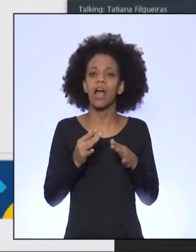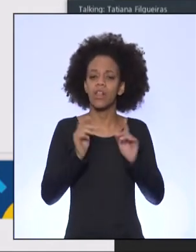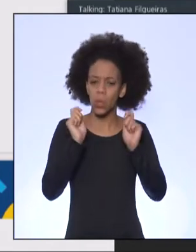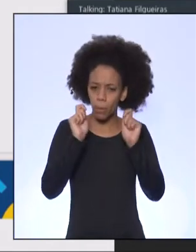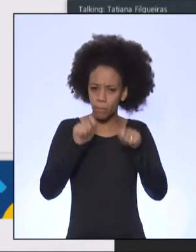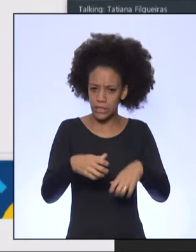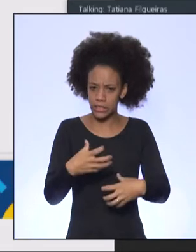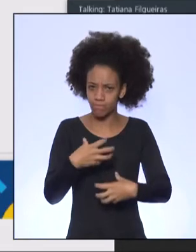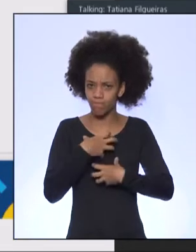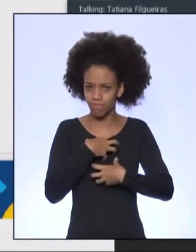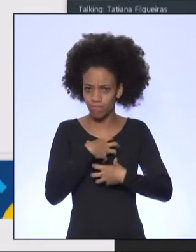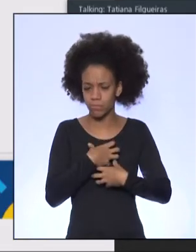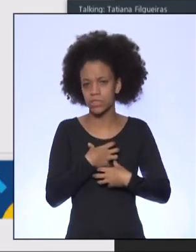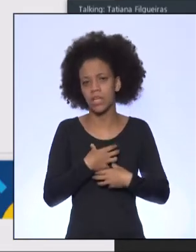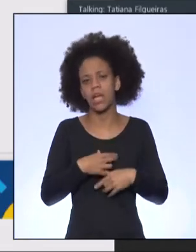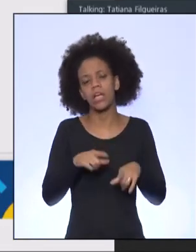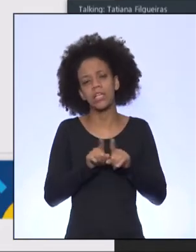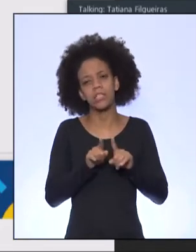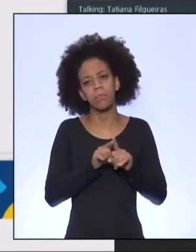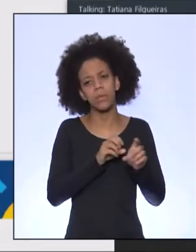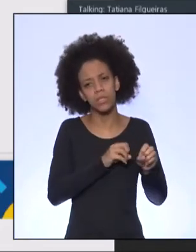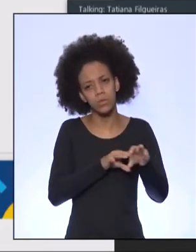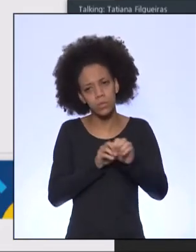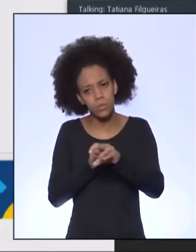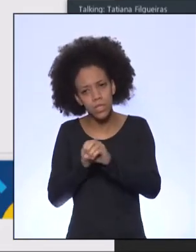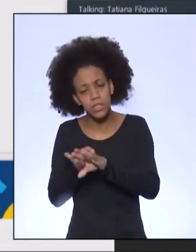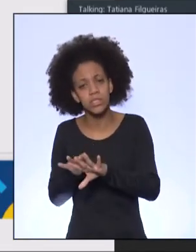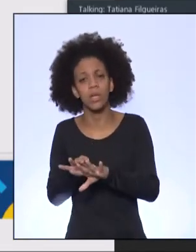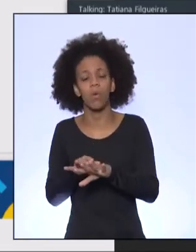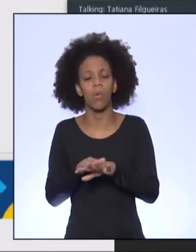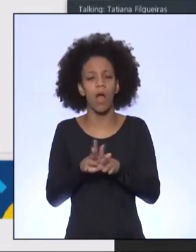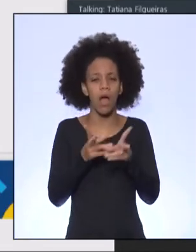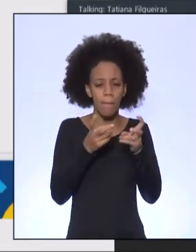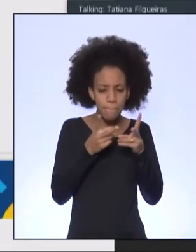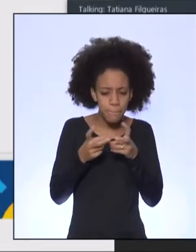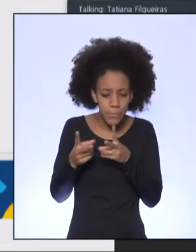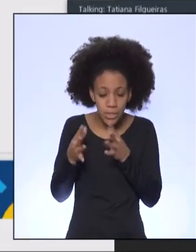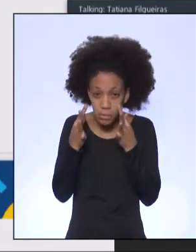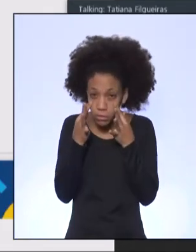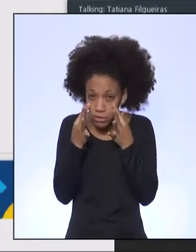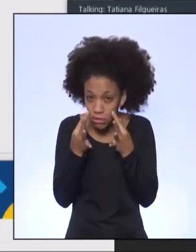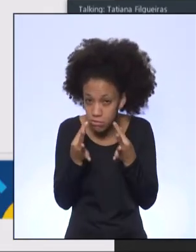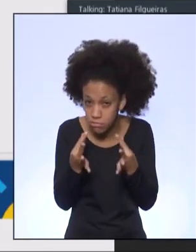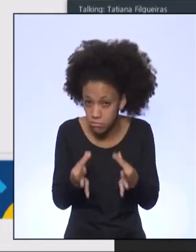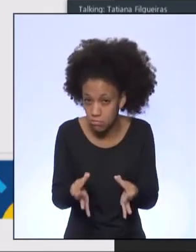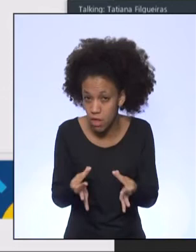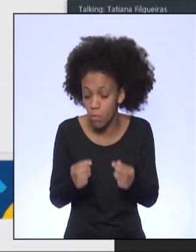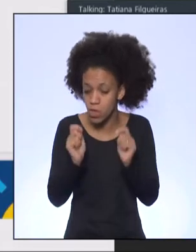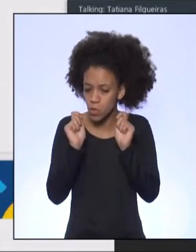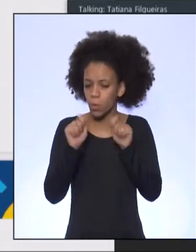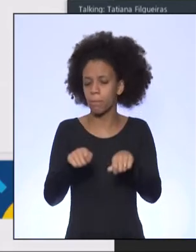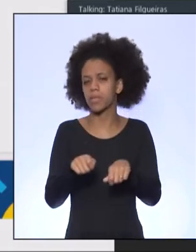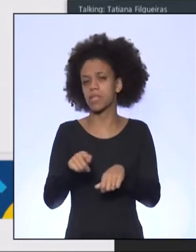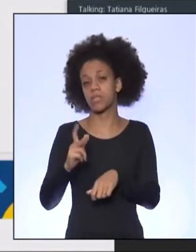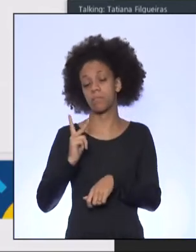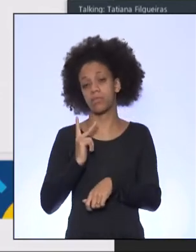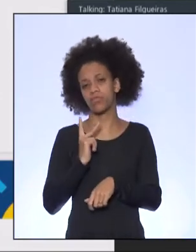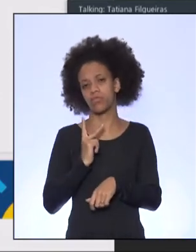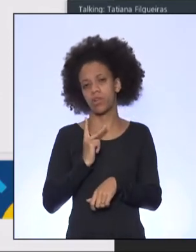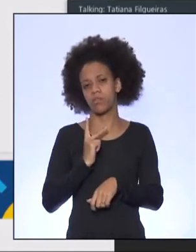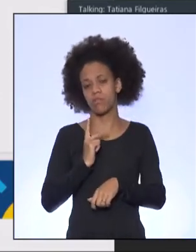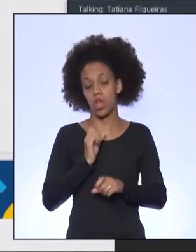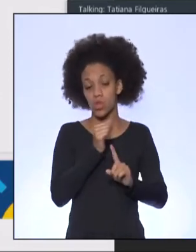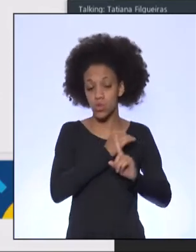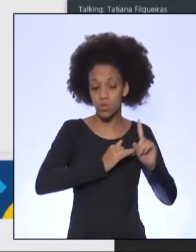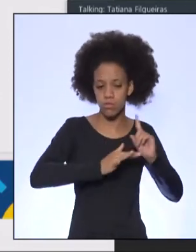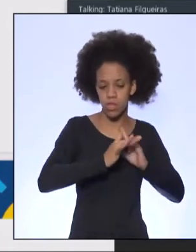cognitivas, a educação deveria também olhar com atenção para as competências pessoais, sociais e